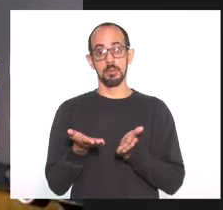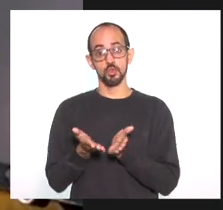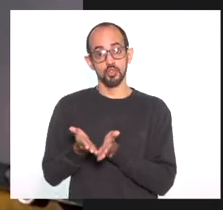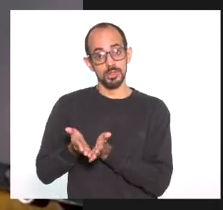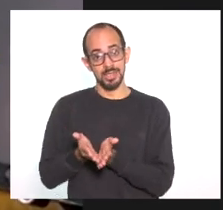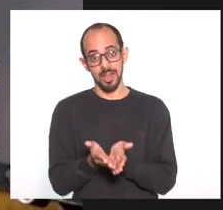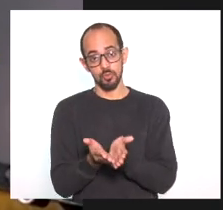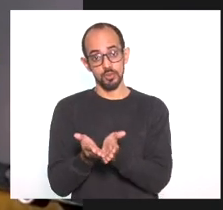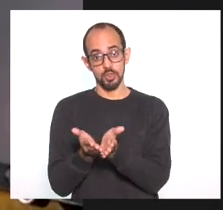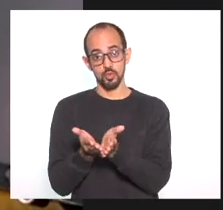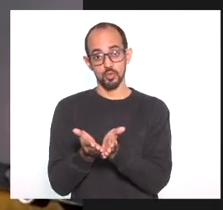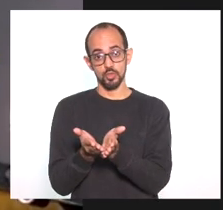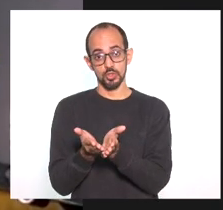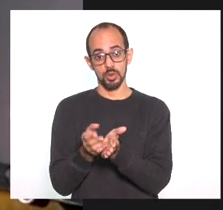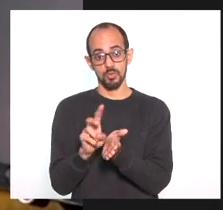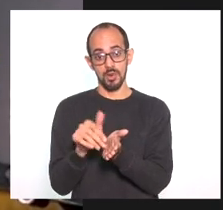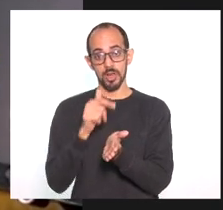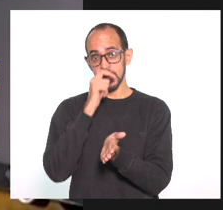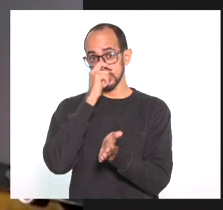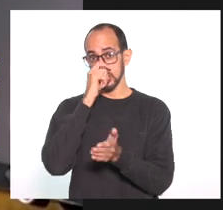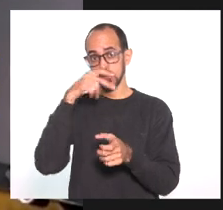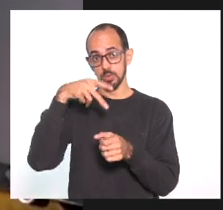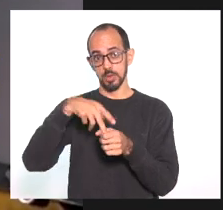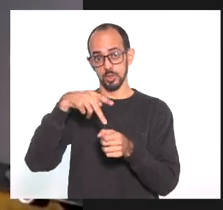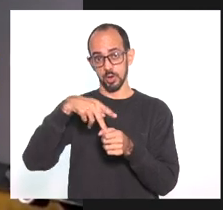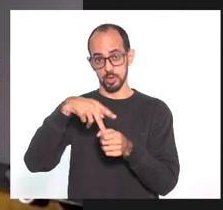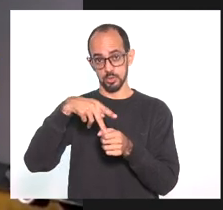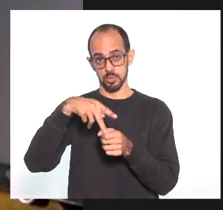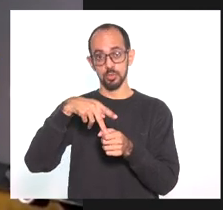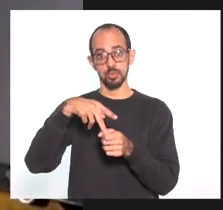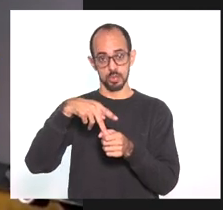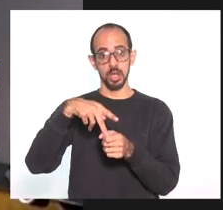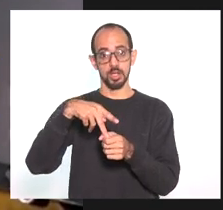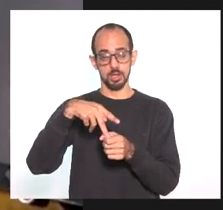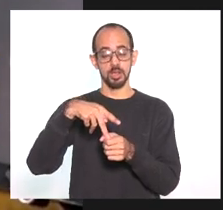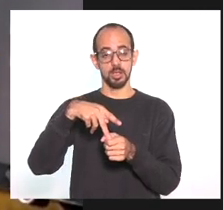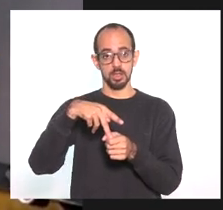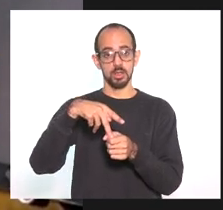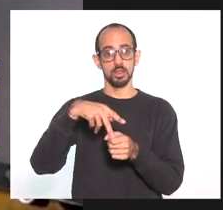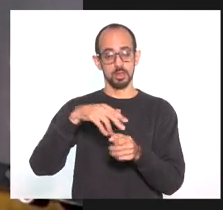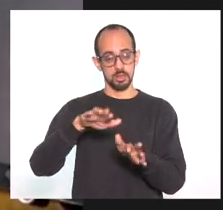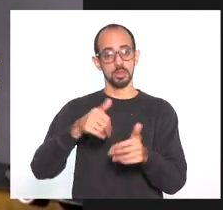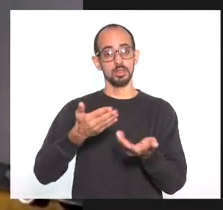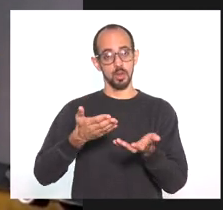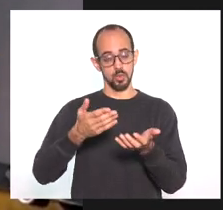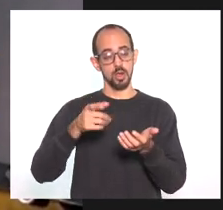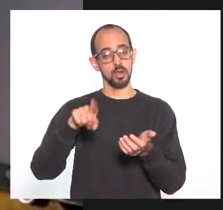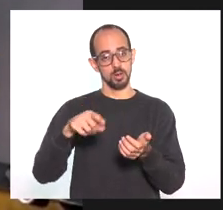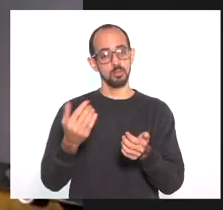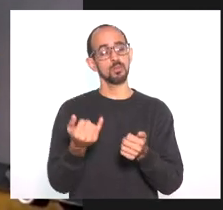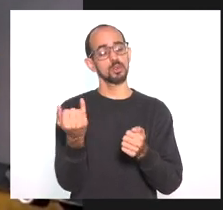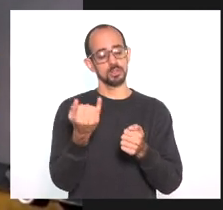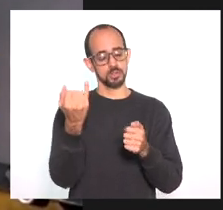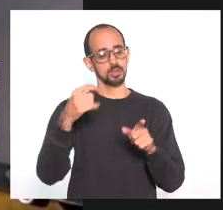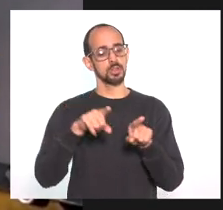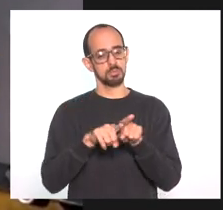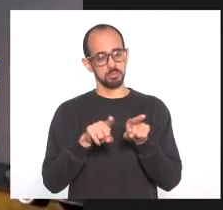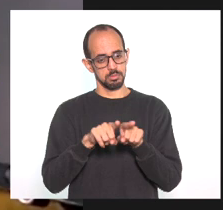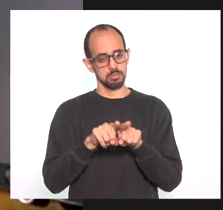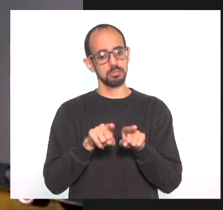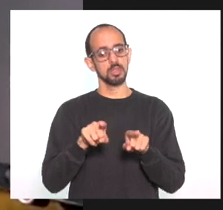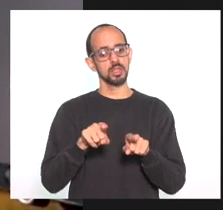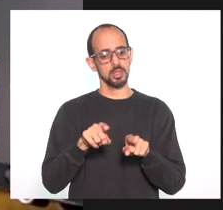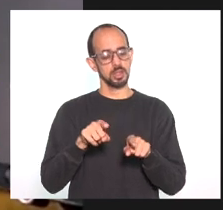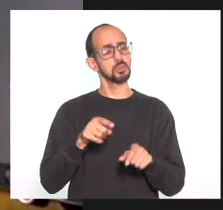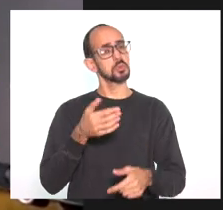né? Então, esse reporte também, né, de quem é limítrofe, eu acho que a gente podia